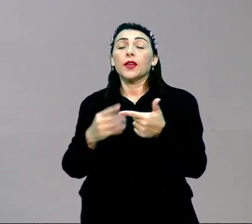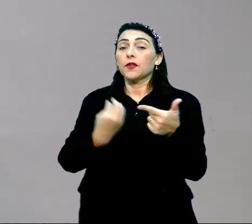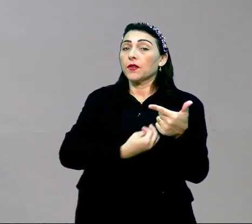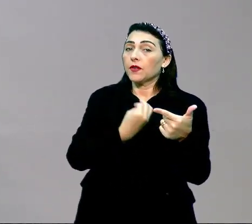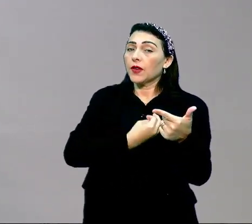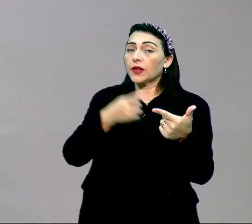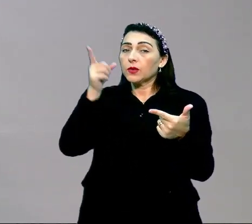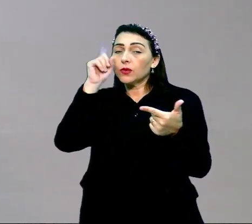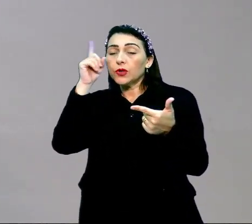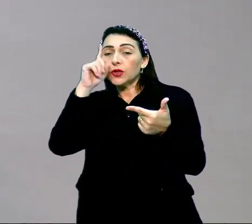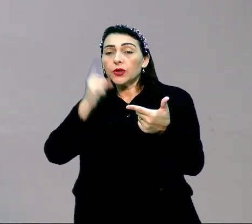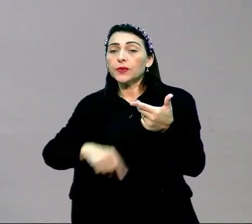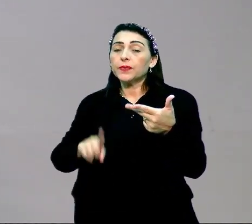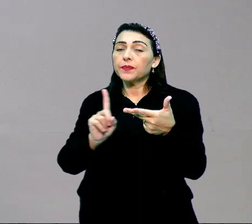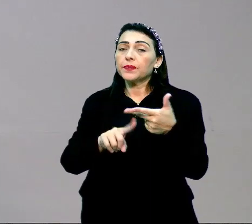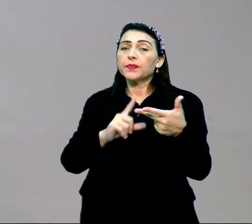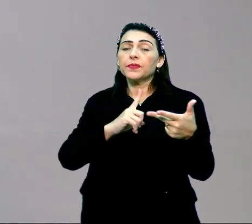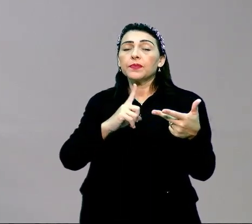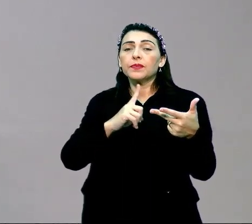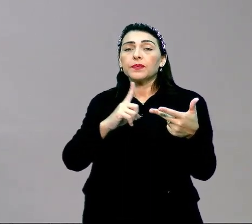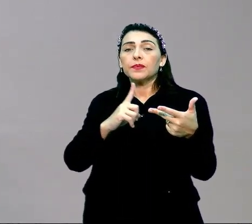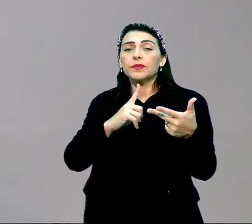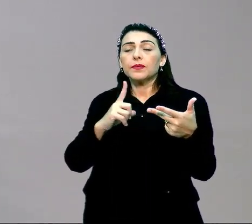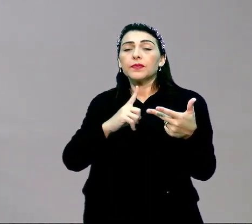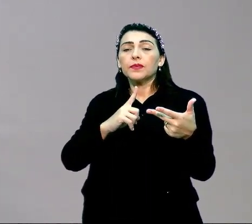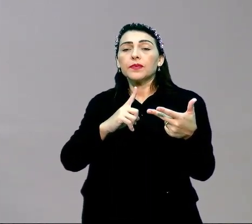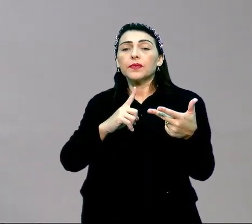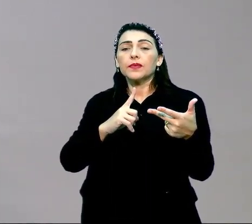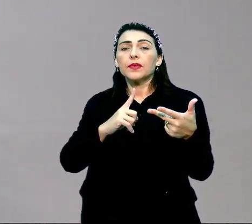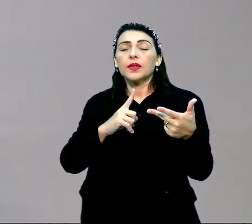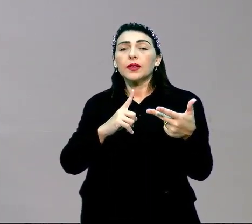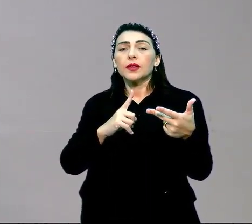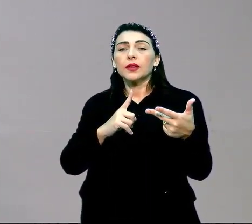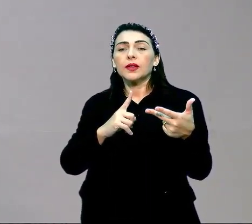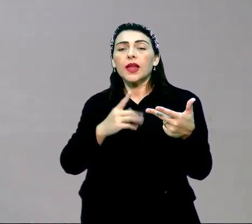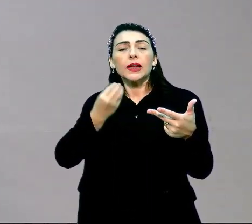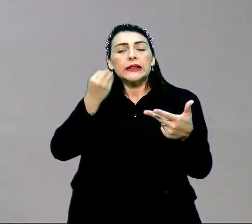vivência cotidiana. Ele tem o vislumbre